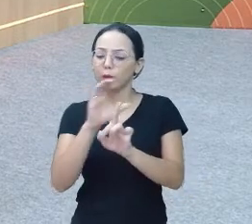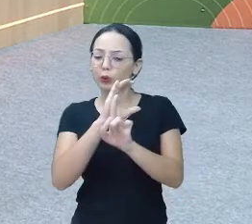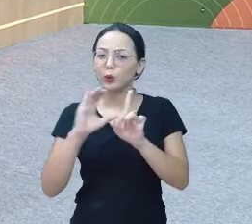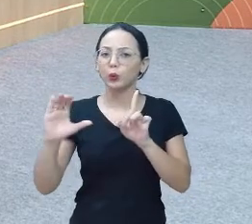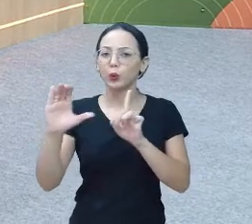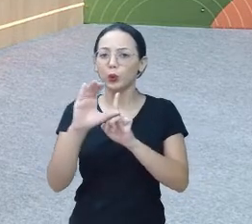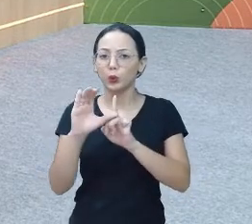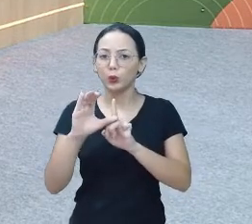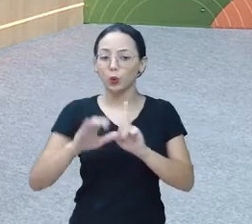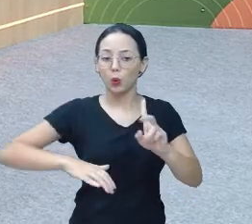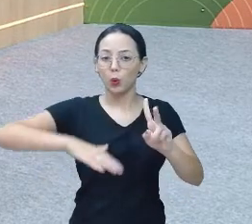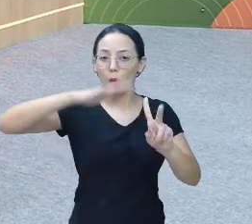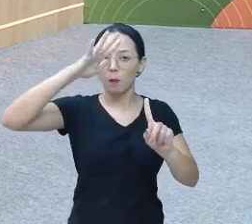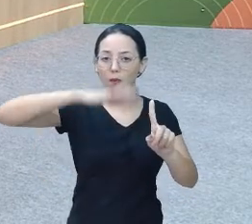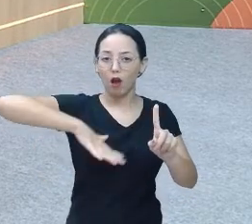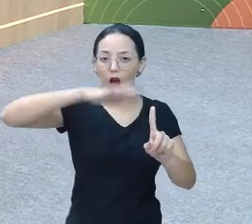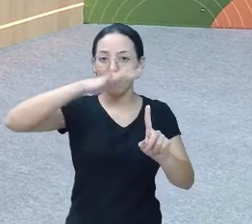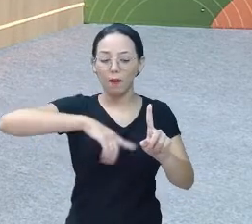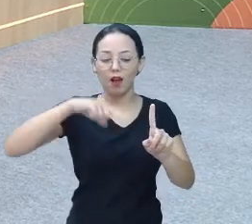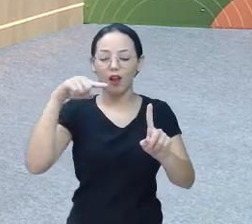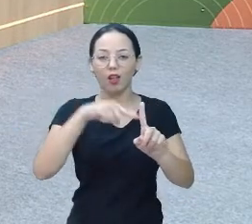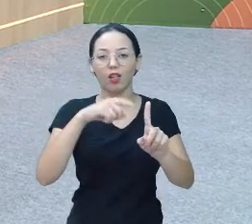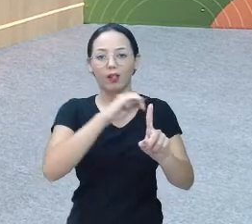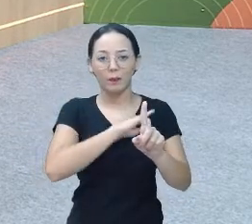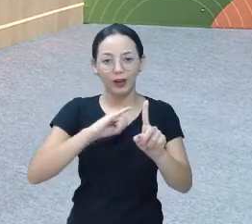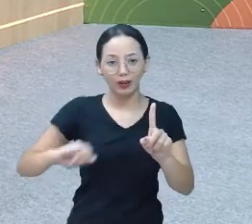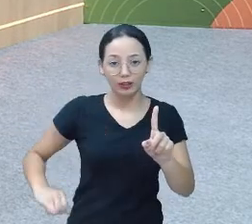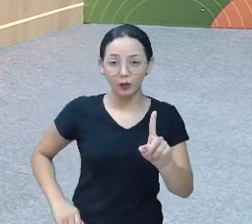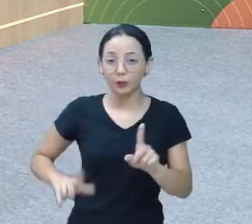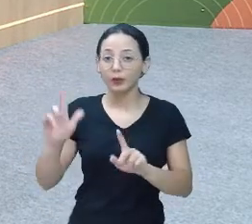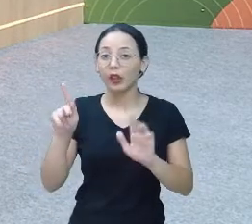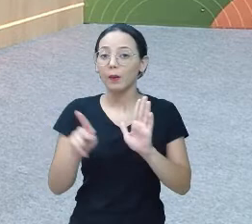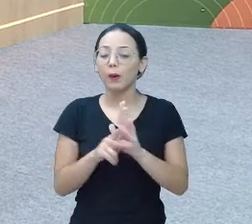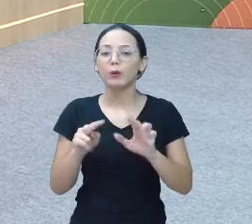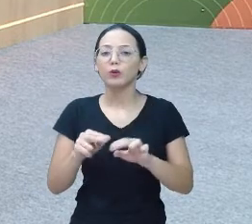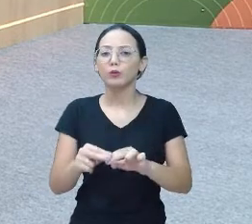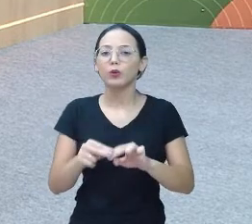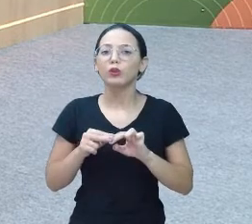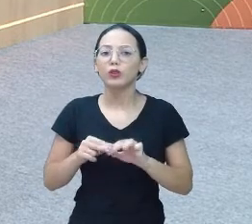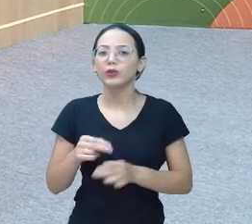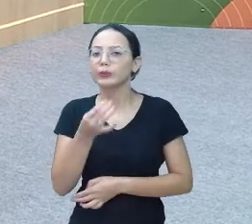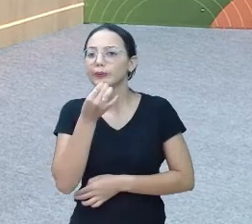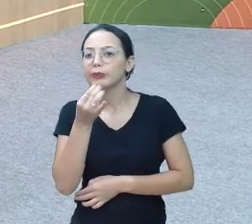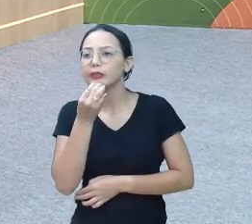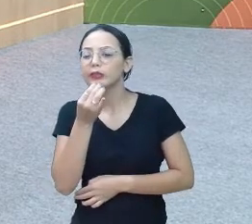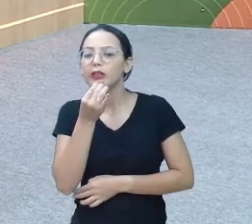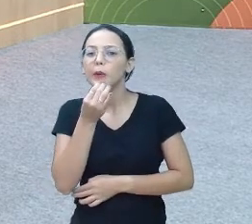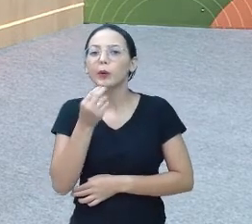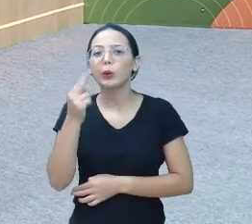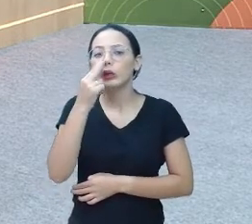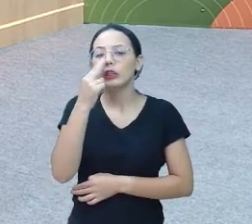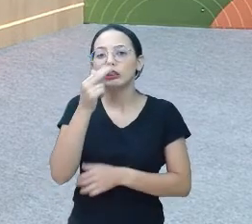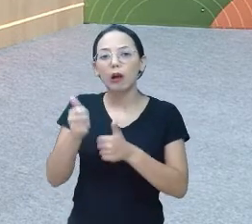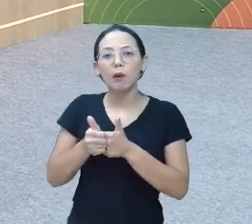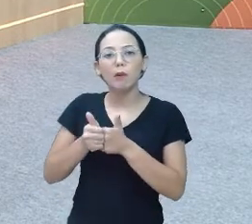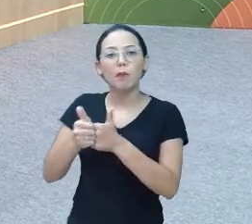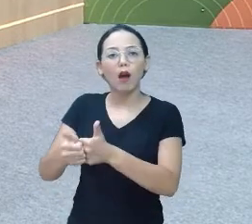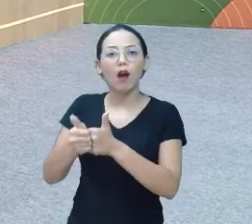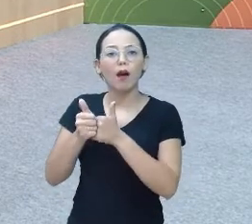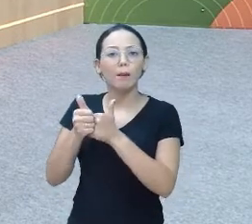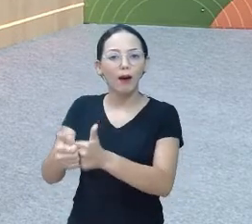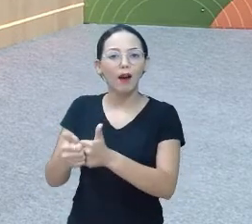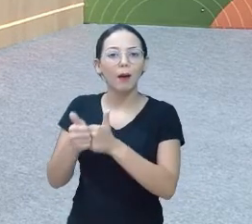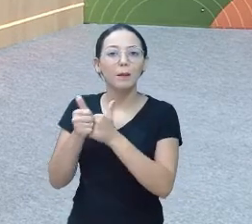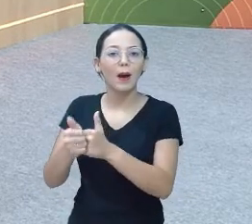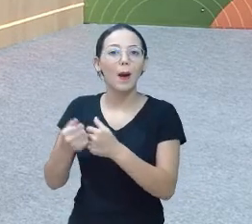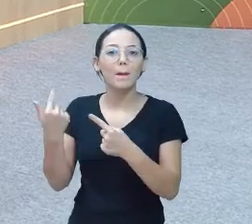à figura do imperador. Essa é uma das causas, por exemplo, pelas quais os cristãos serão perseguidos, porque eles